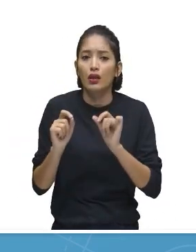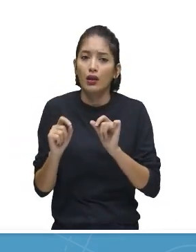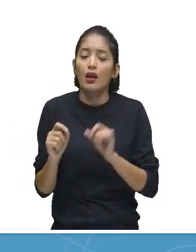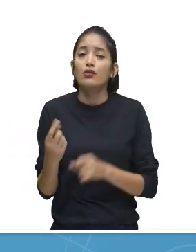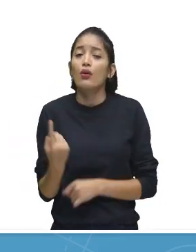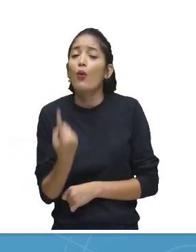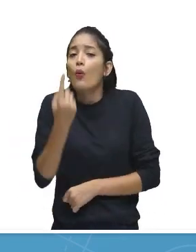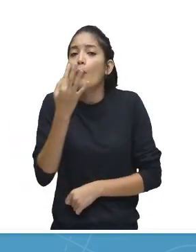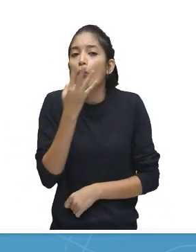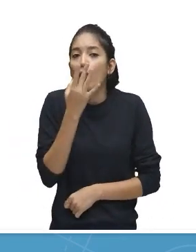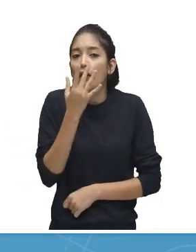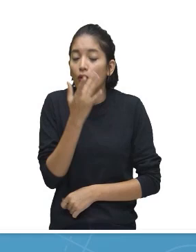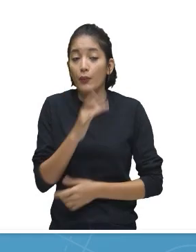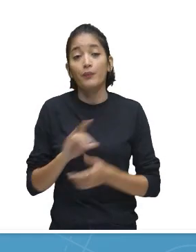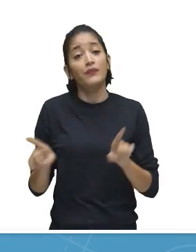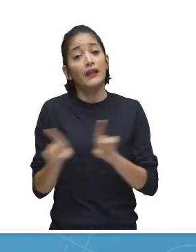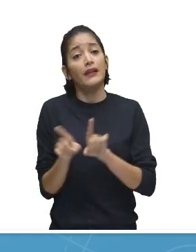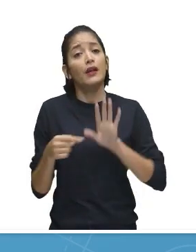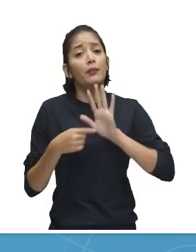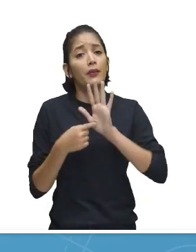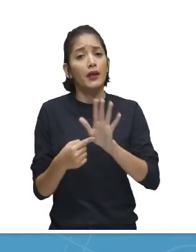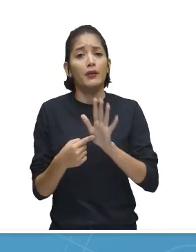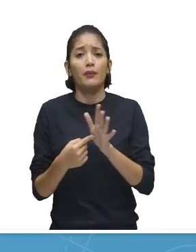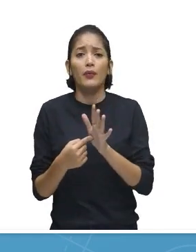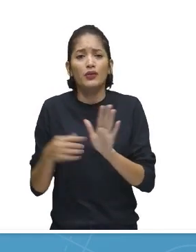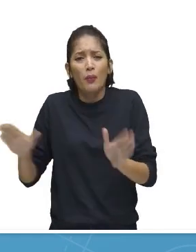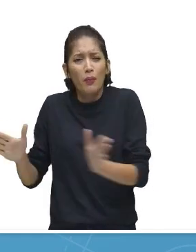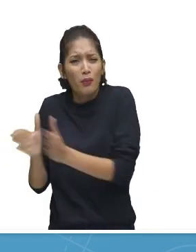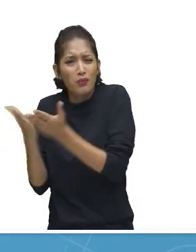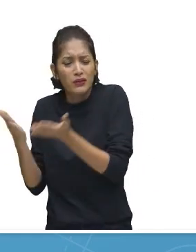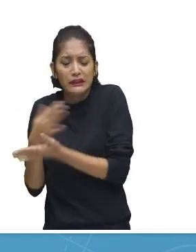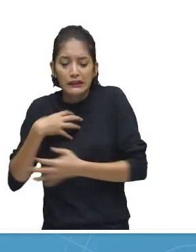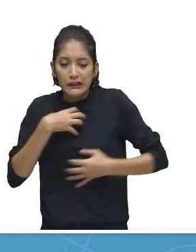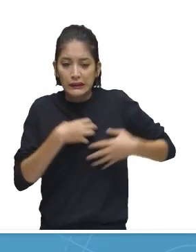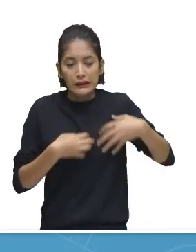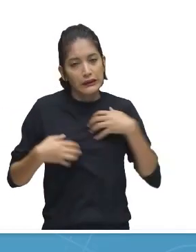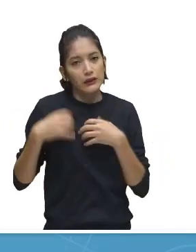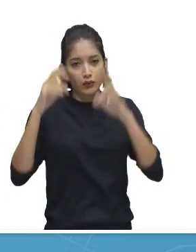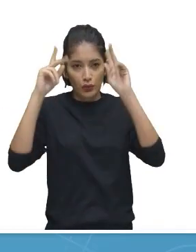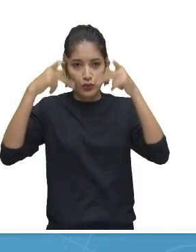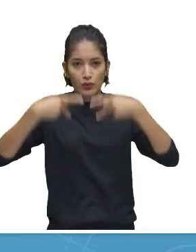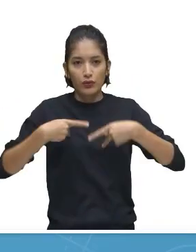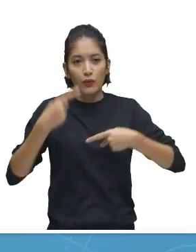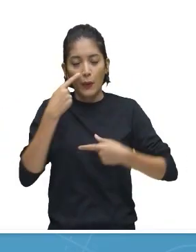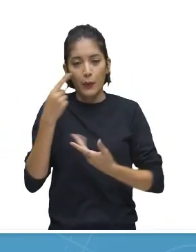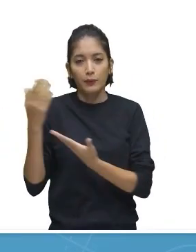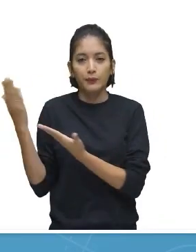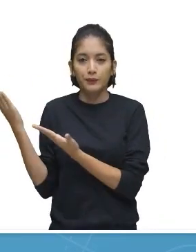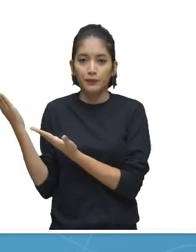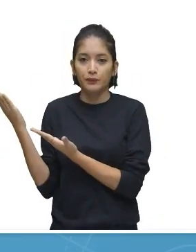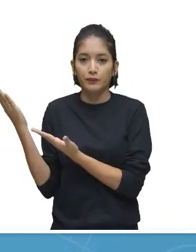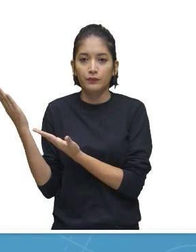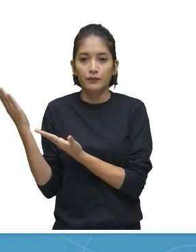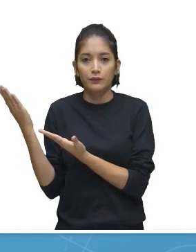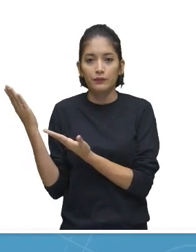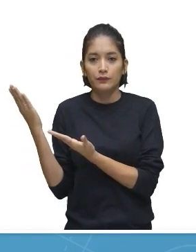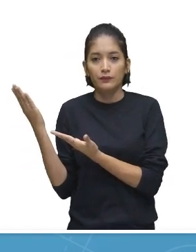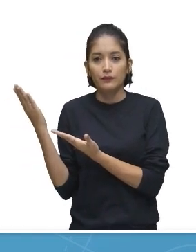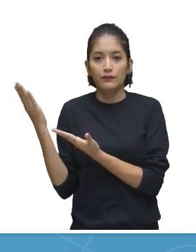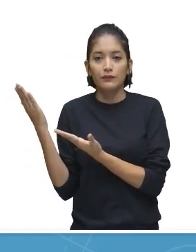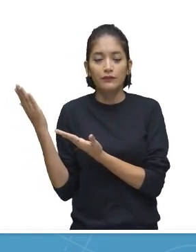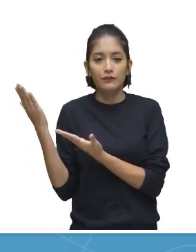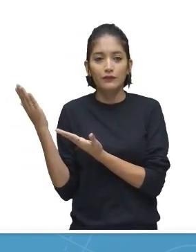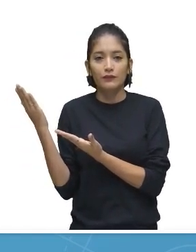cor. E também representa a miséria e o desespero humano. Vamos conhecer uma obra aqui de Pablo Picasso, que